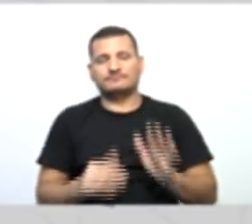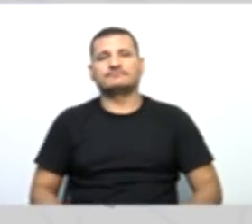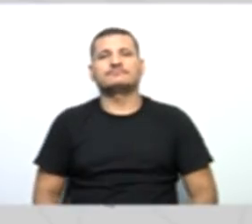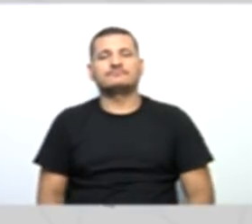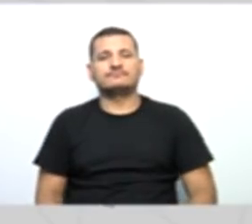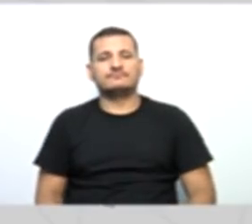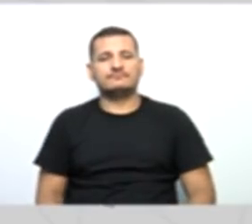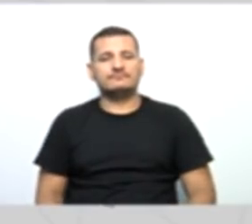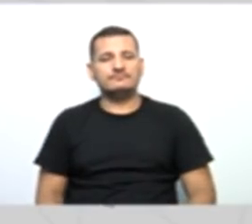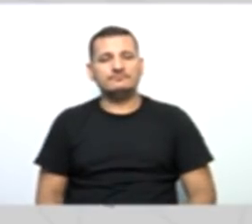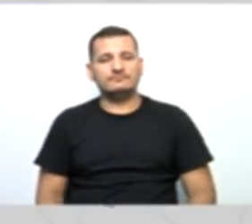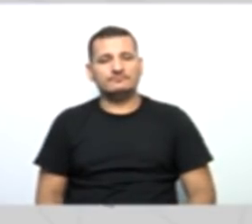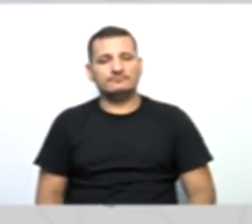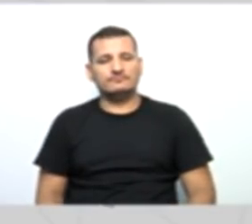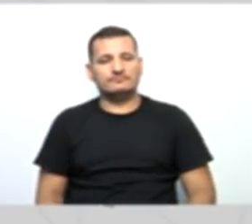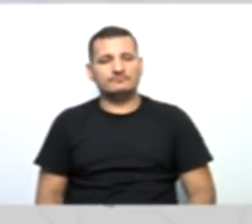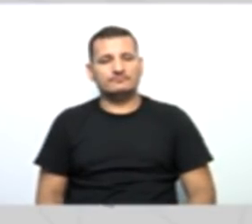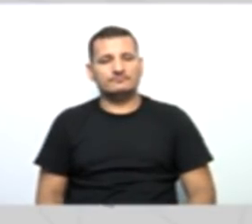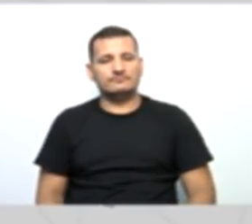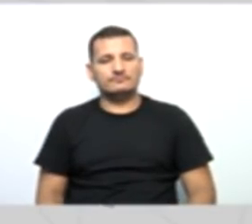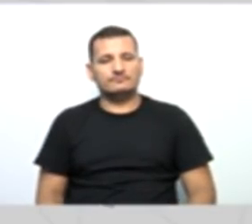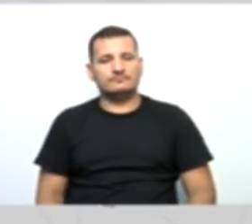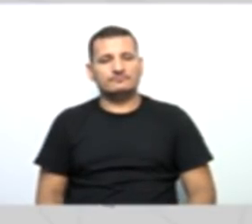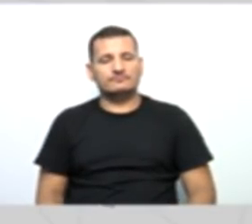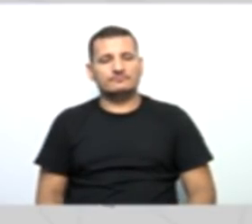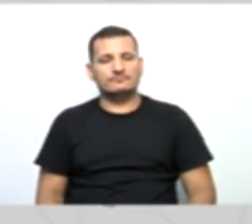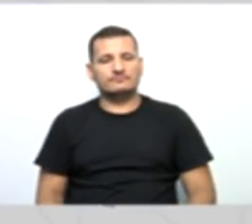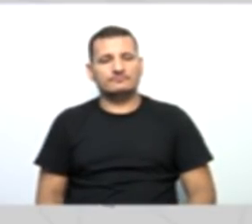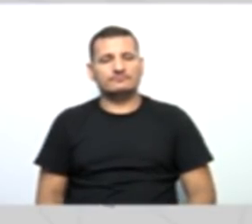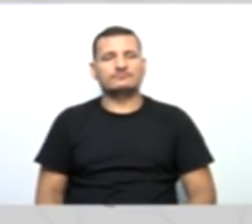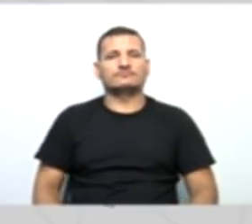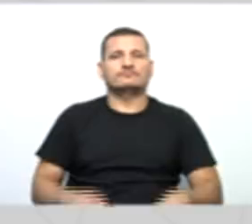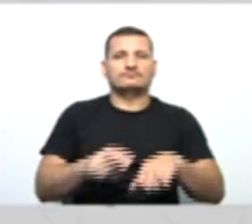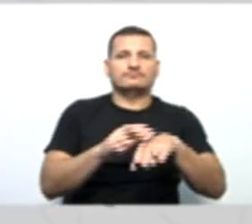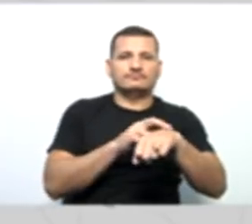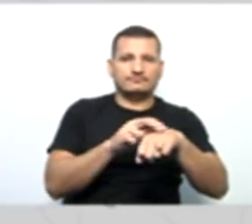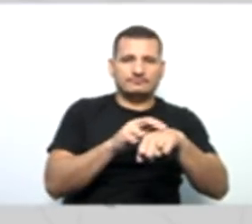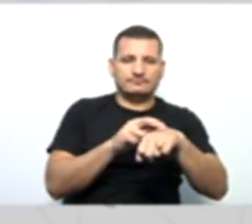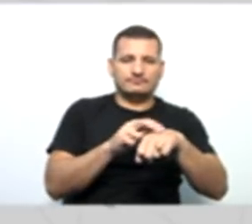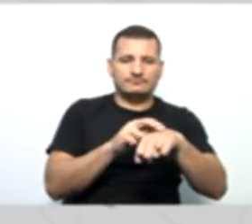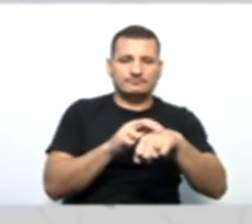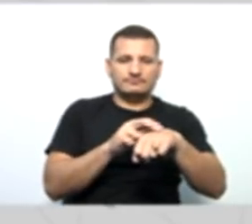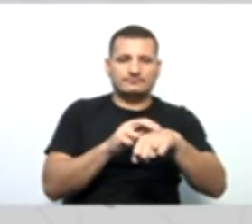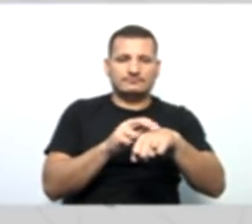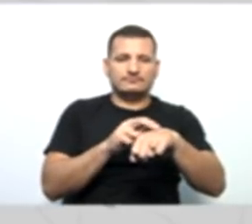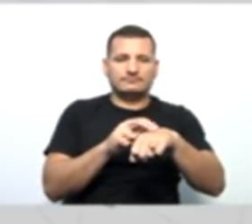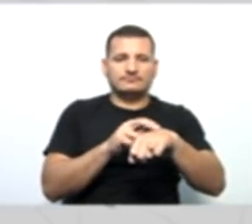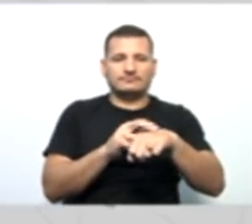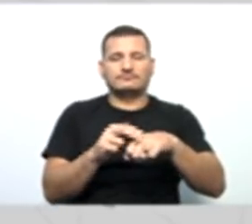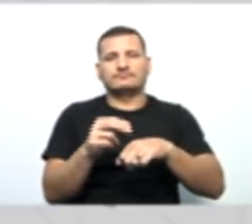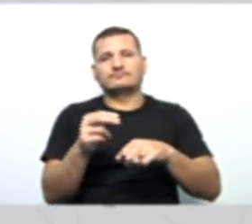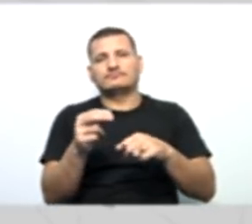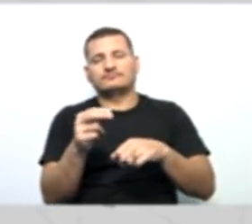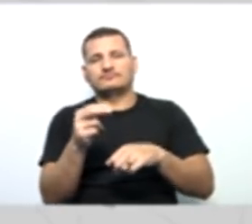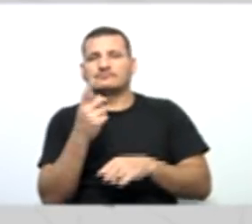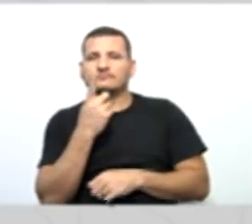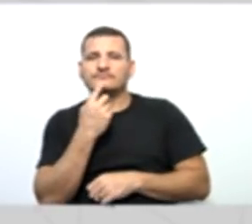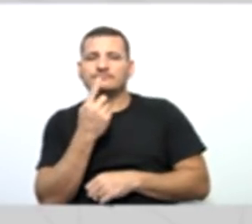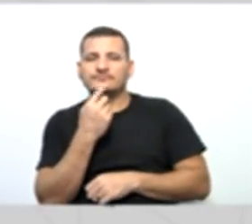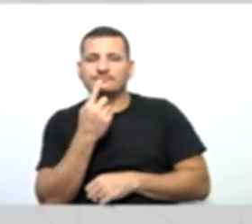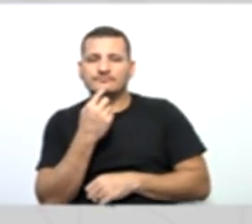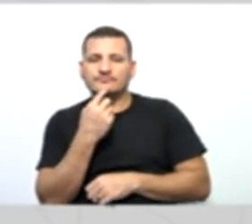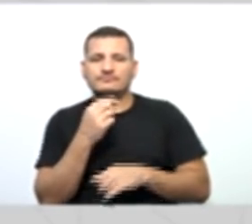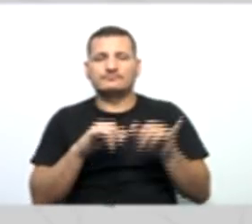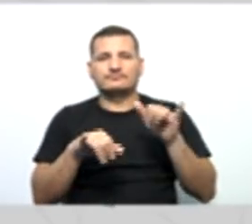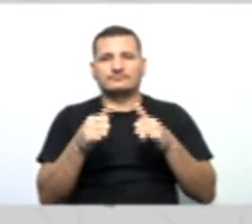Gravou? Olha que coisa maravilhosa, hein? Grupo 1, verde, riscos físicos. Grupo 2, vermelho, riscos químicos. O